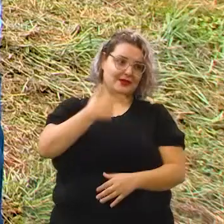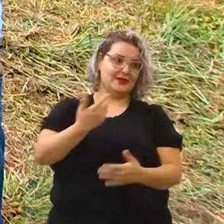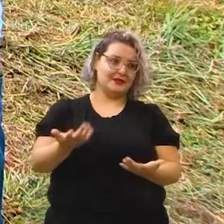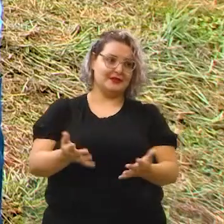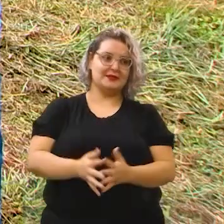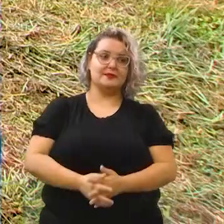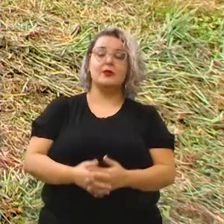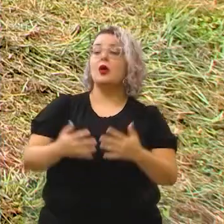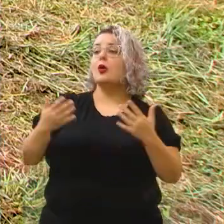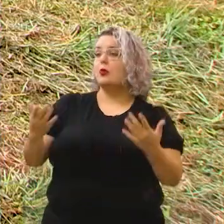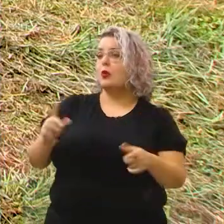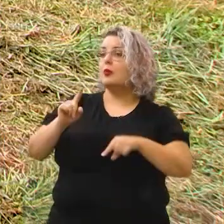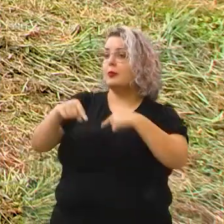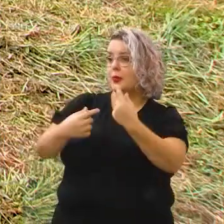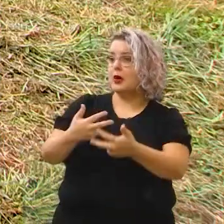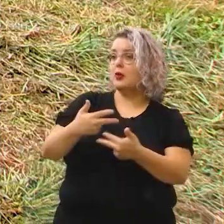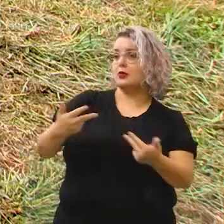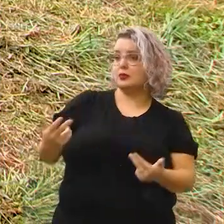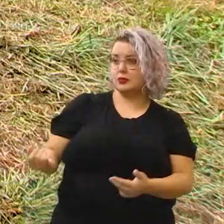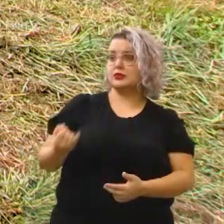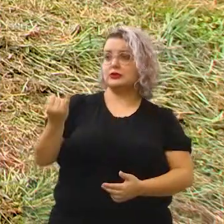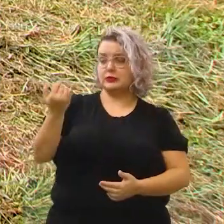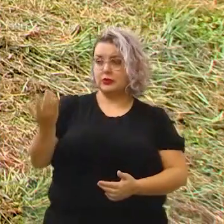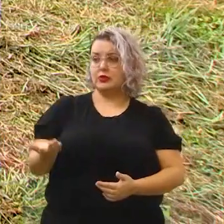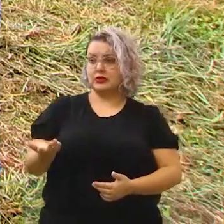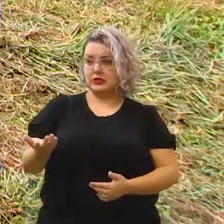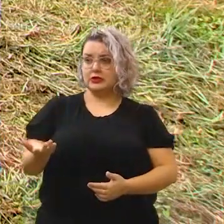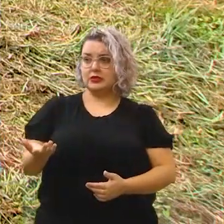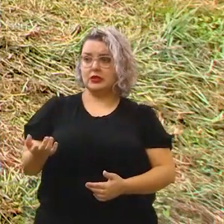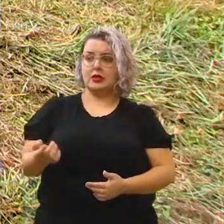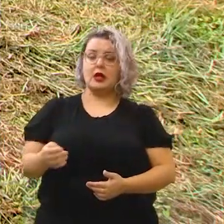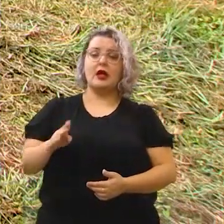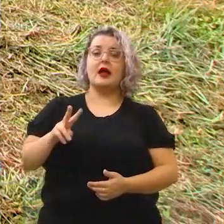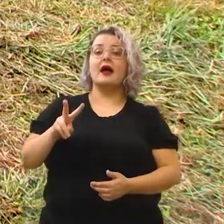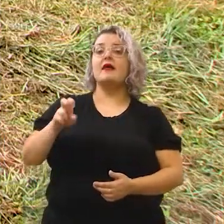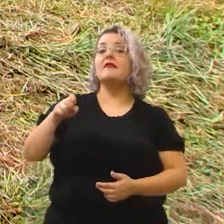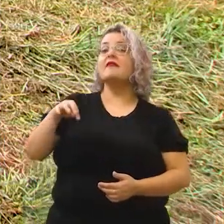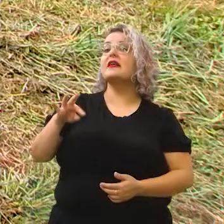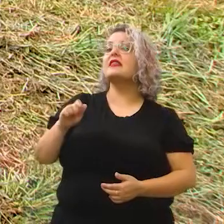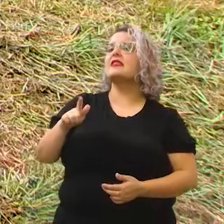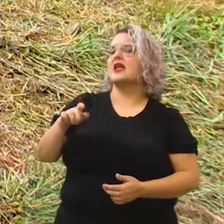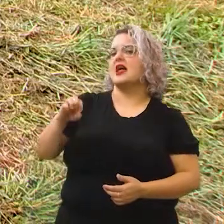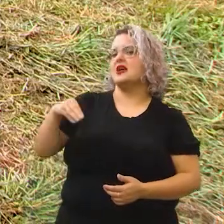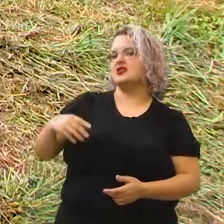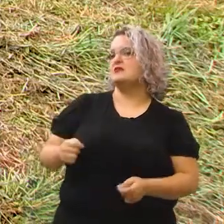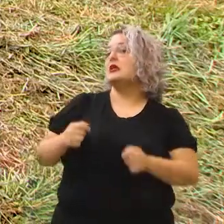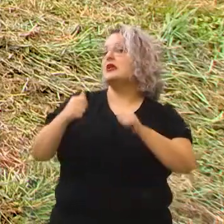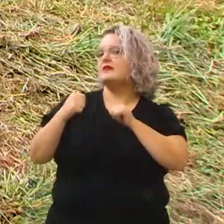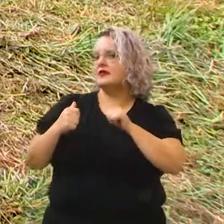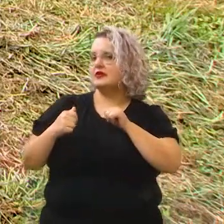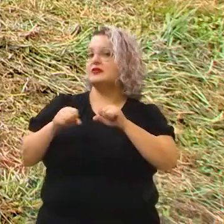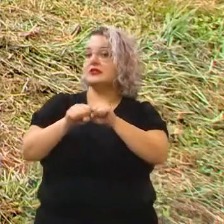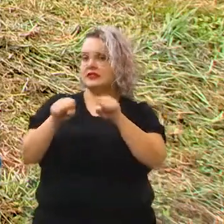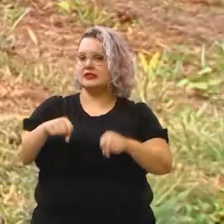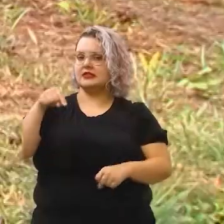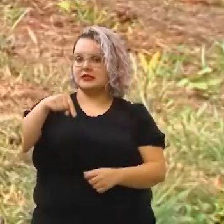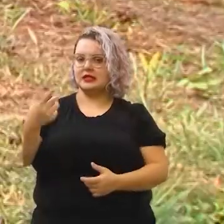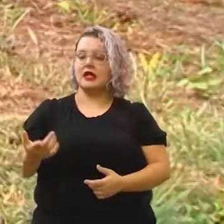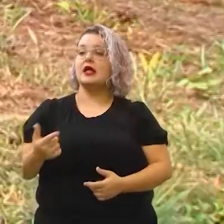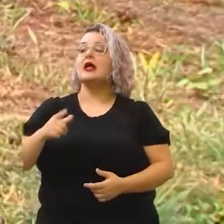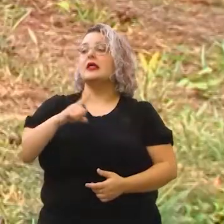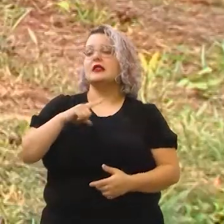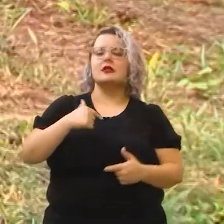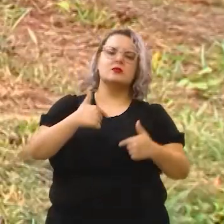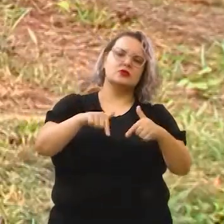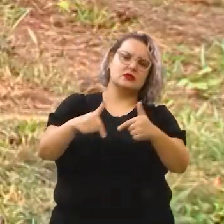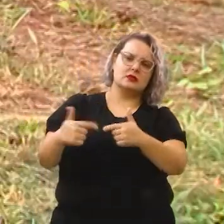ligadinho aqui na gente? Bom, outra questão sobre a vantagem dos sistemas agroflorestais a gente já tem trabalhos